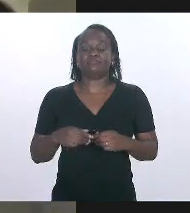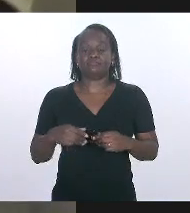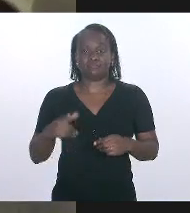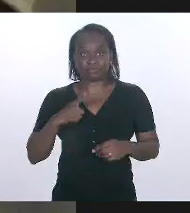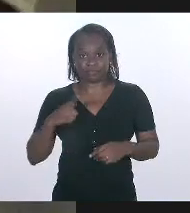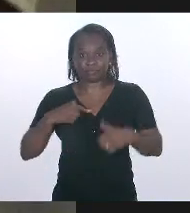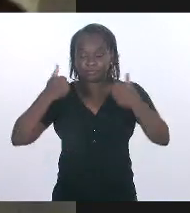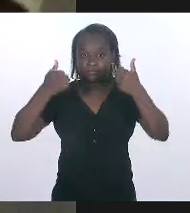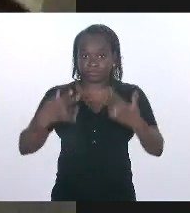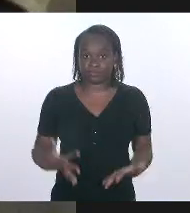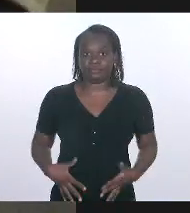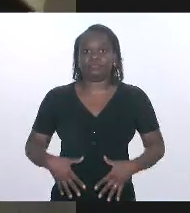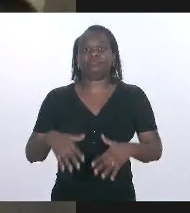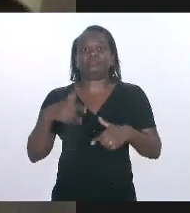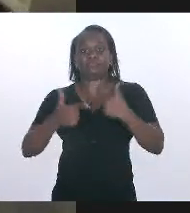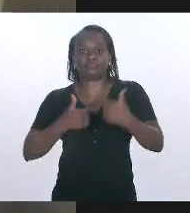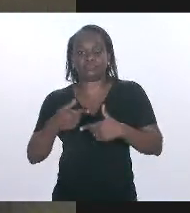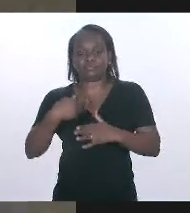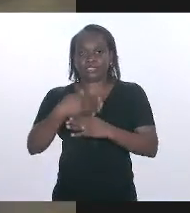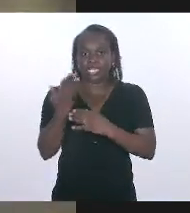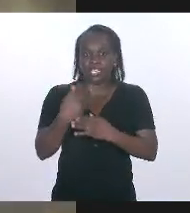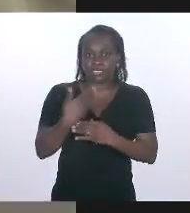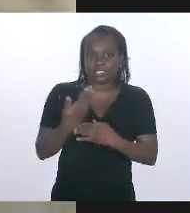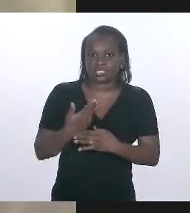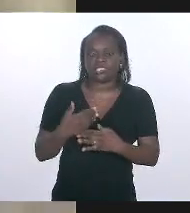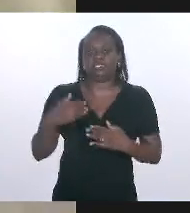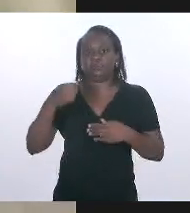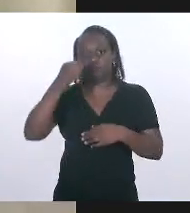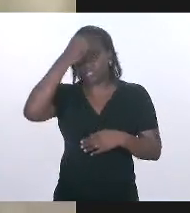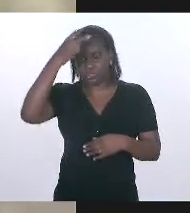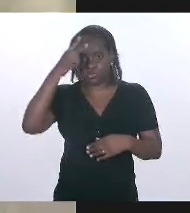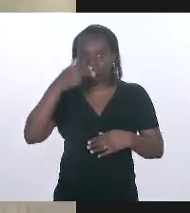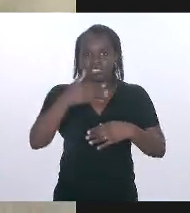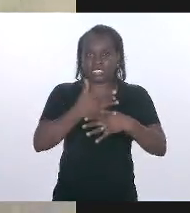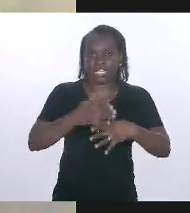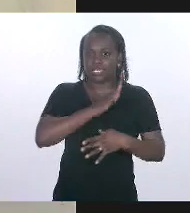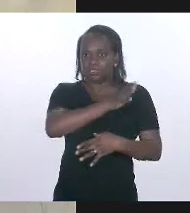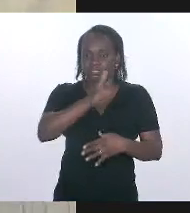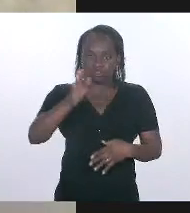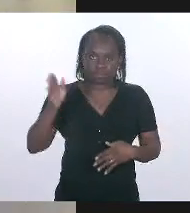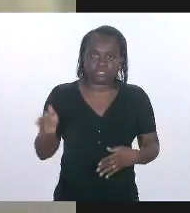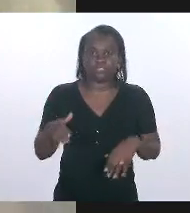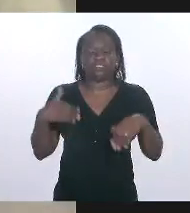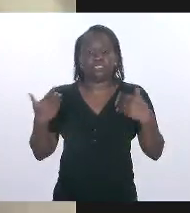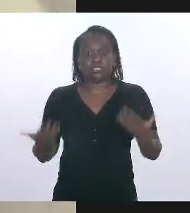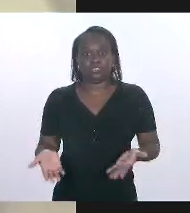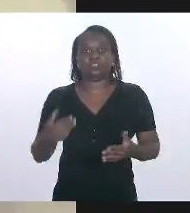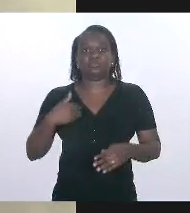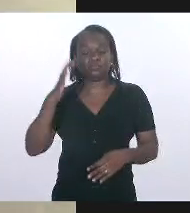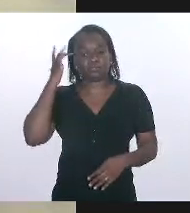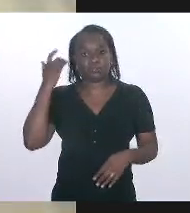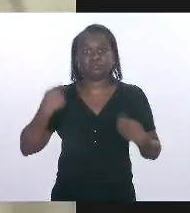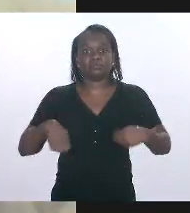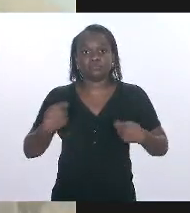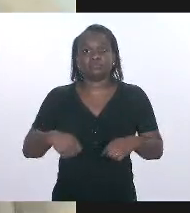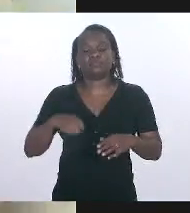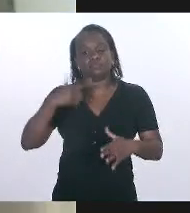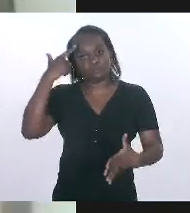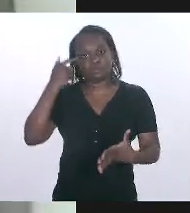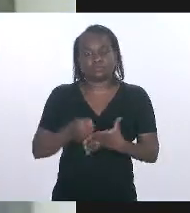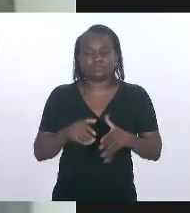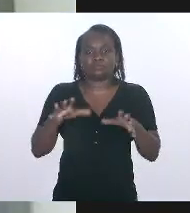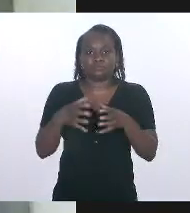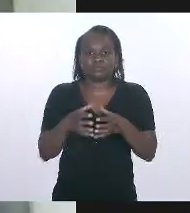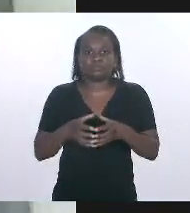qual dispõe sobre o serviço de táxi intermunicipal. Então, eu acredito que tem de haver o parecer